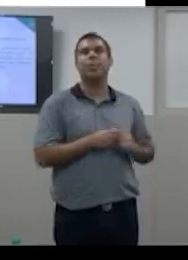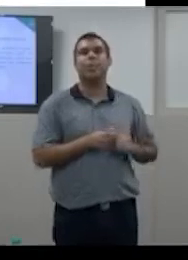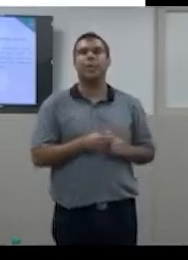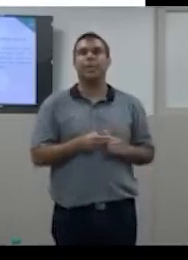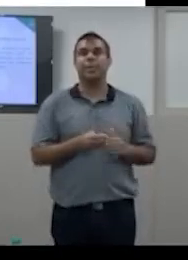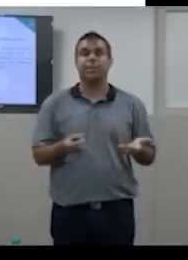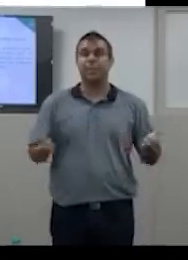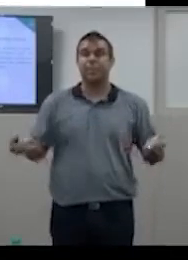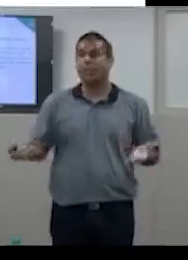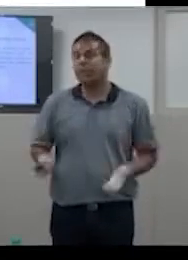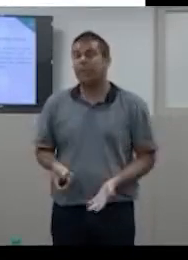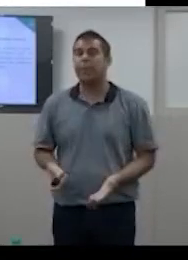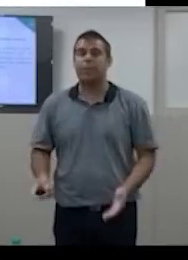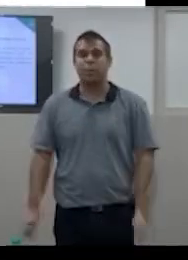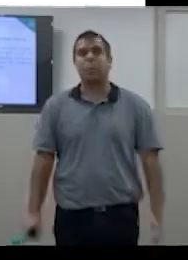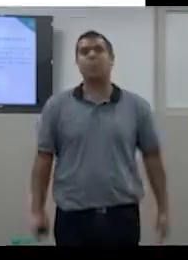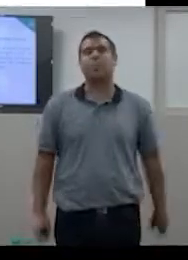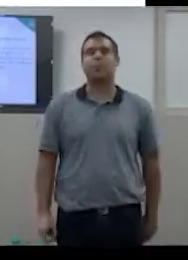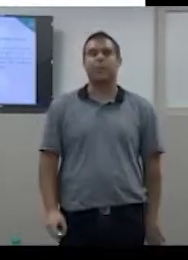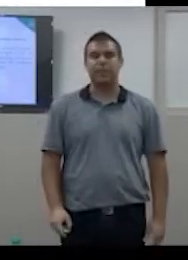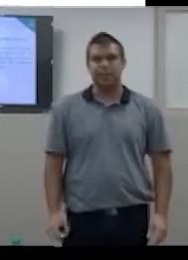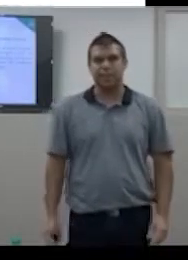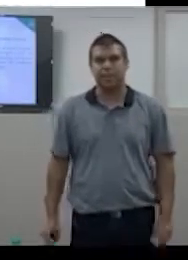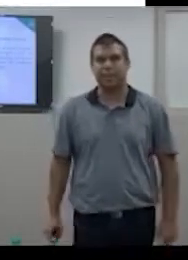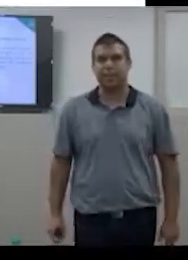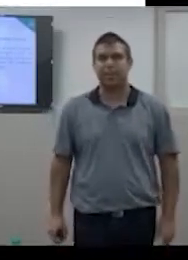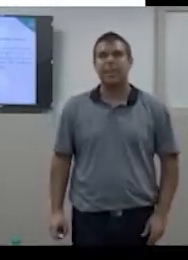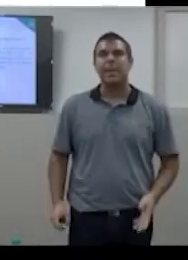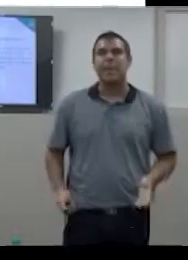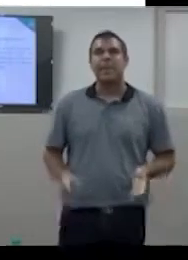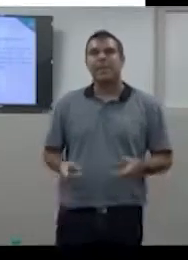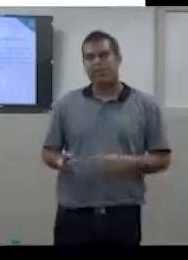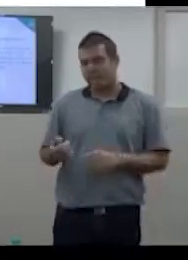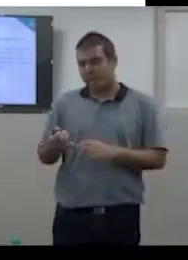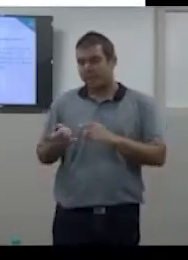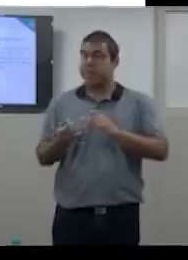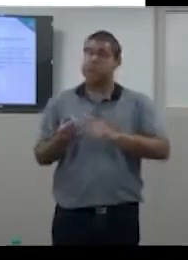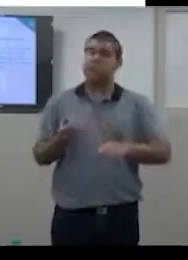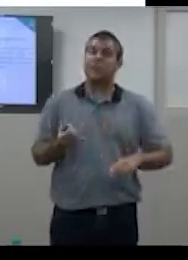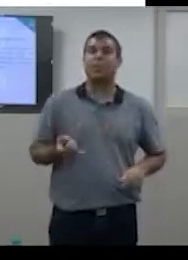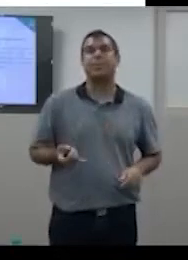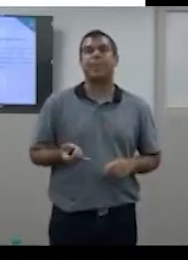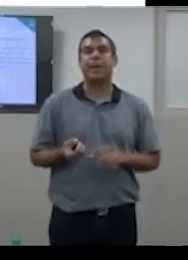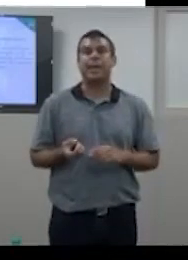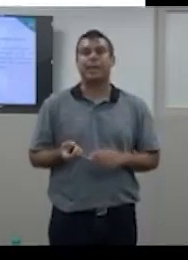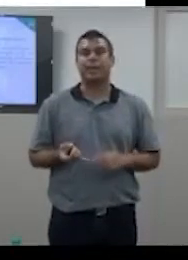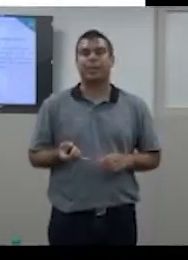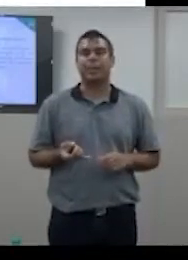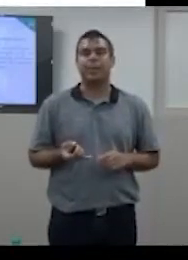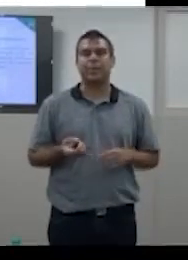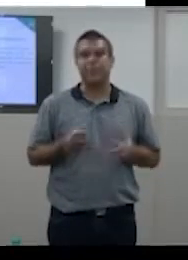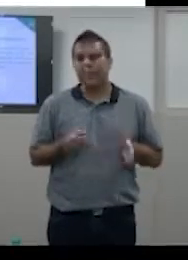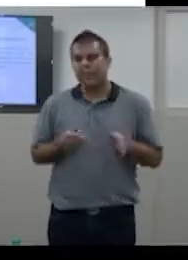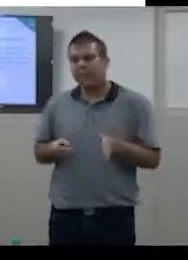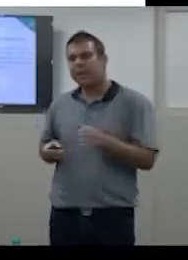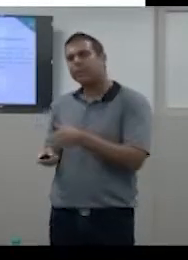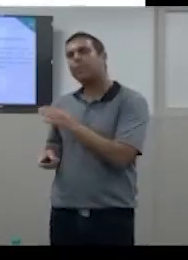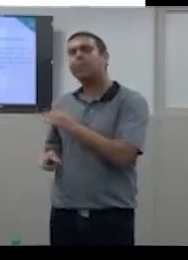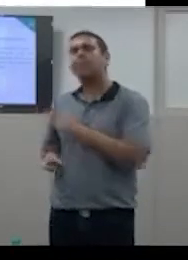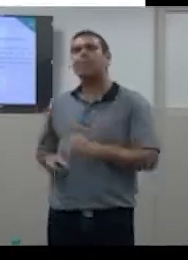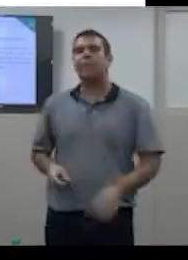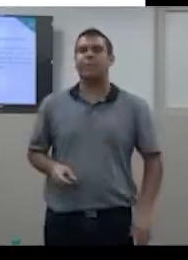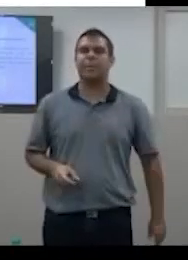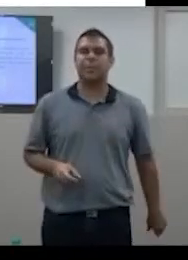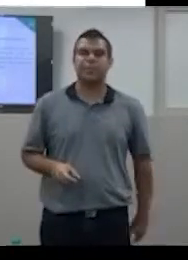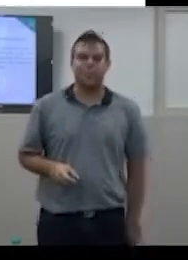lá nos componentes iniciais? Não, é impossível. Rolou uma transformação química no meio do caminho. Então assim, aí você tem a digestão, acaba passando por isso também, e